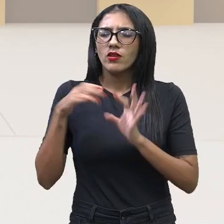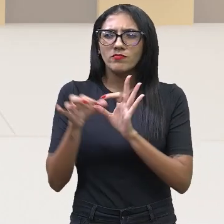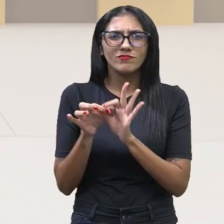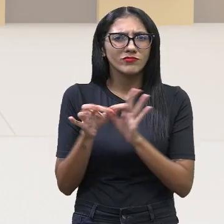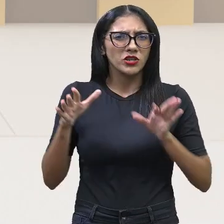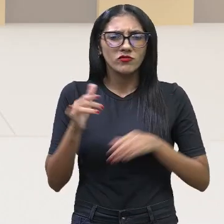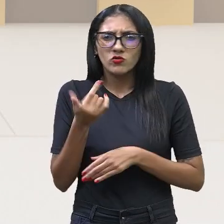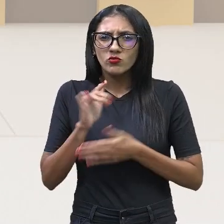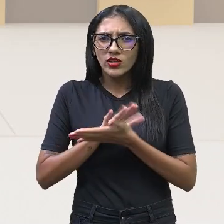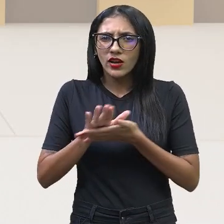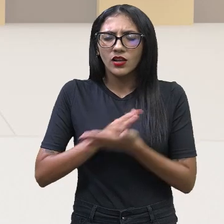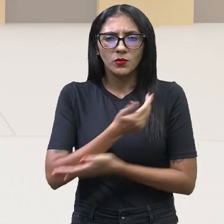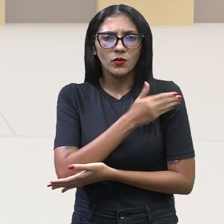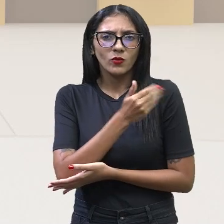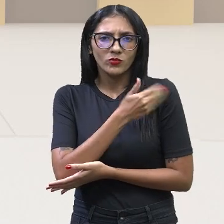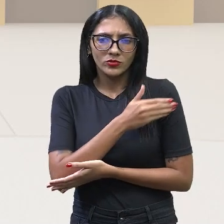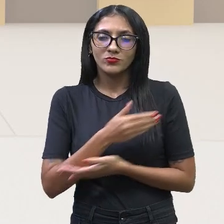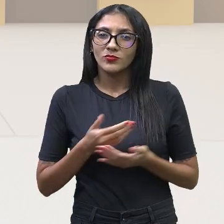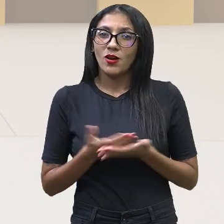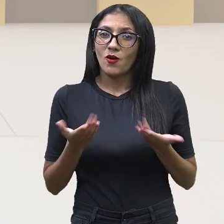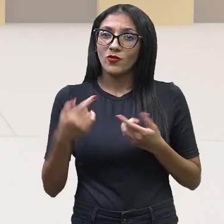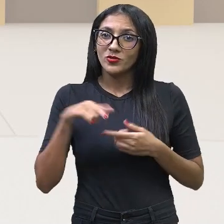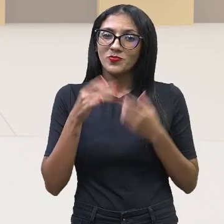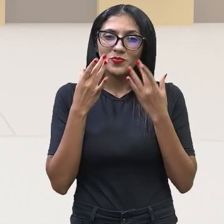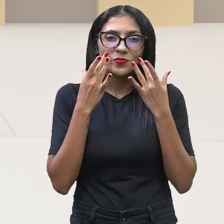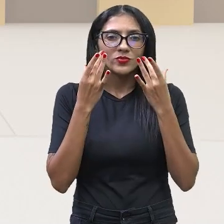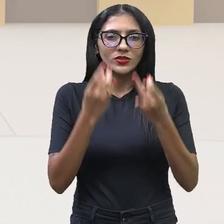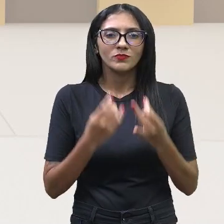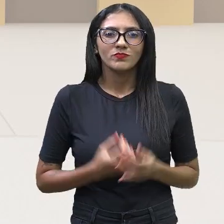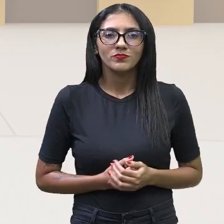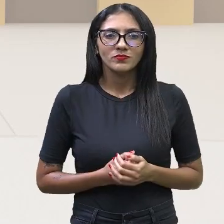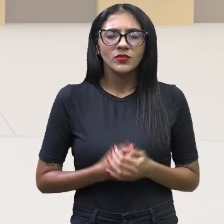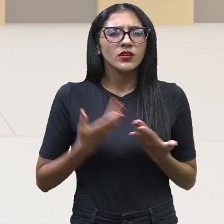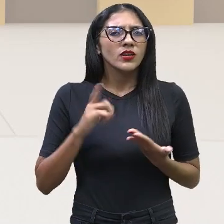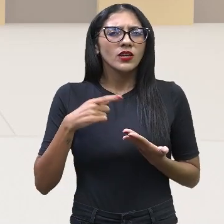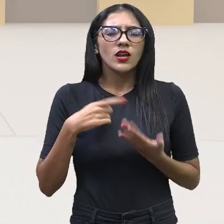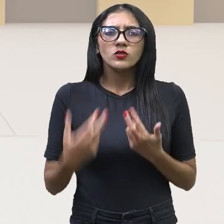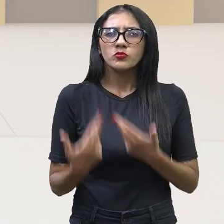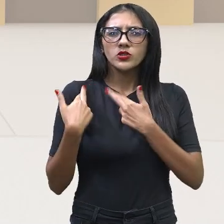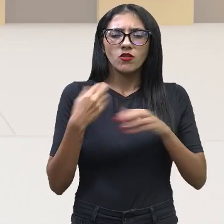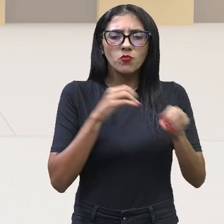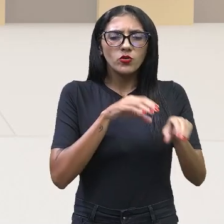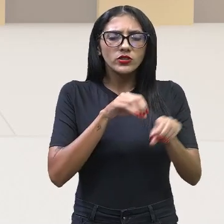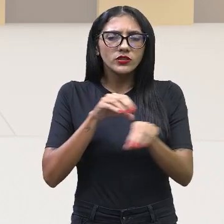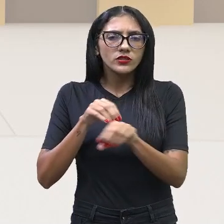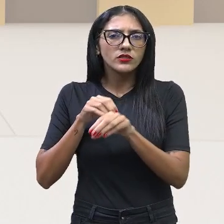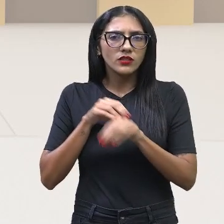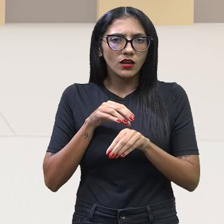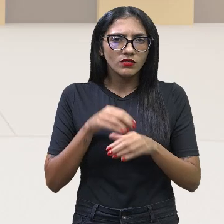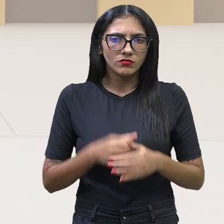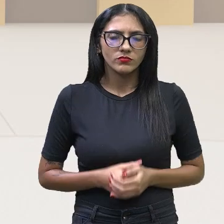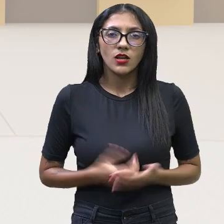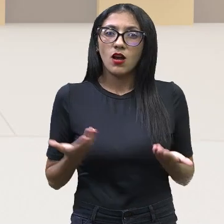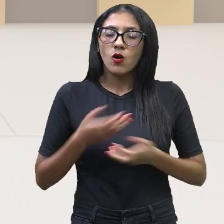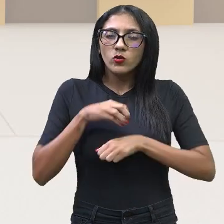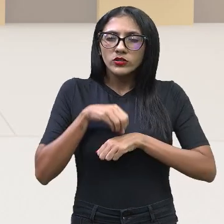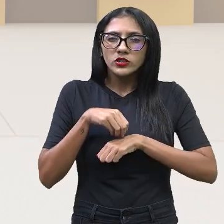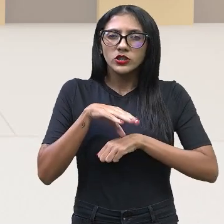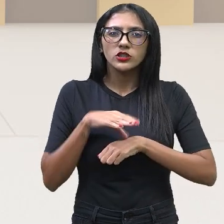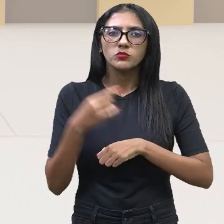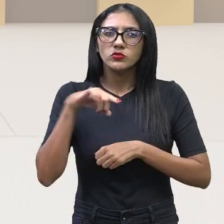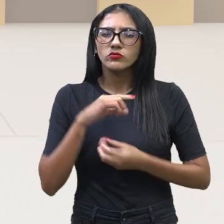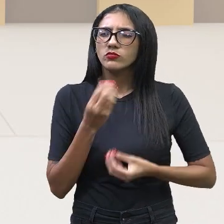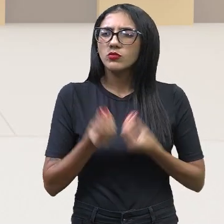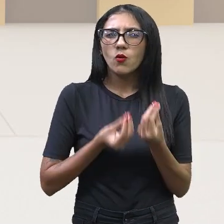preconceitos, observem bem, e que ensina a igualdade entre todas as raças, vamos a algumas dicas sobre